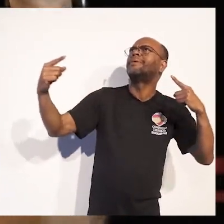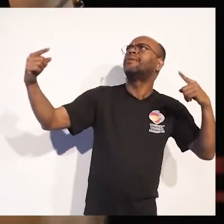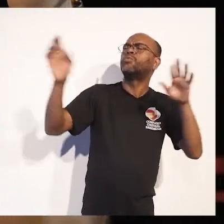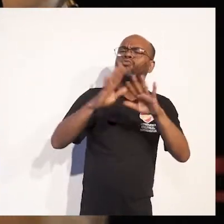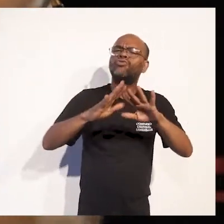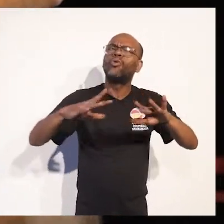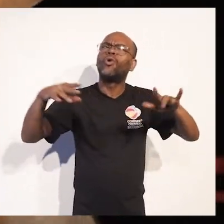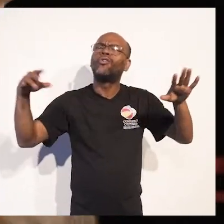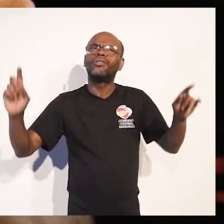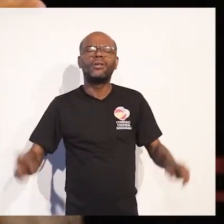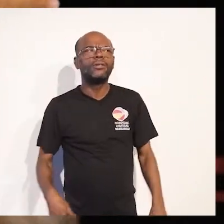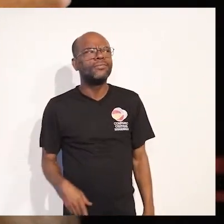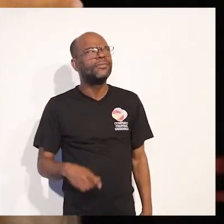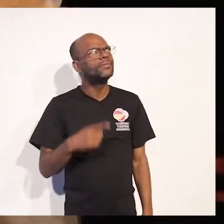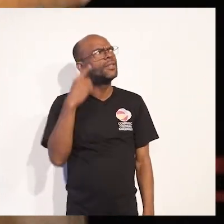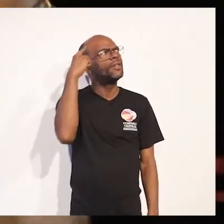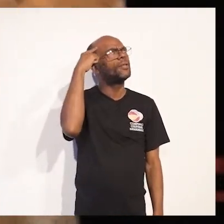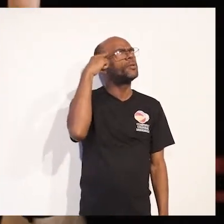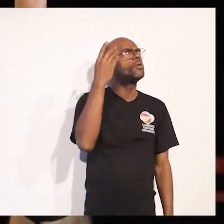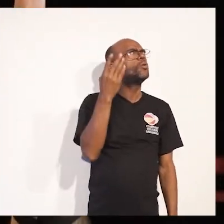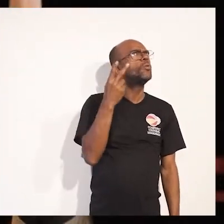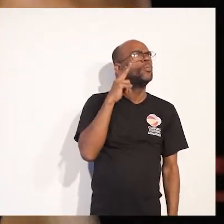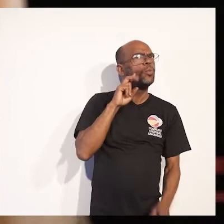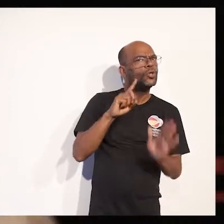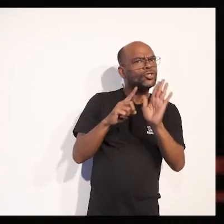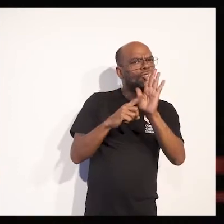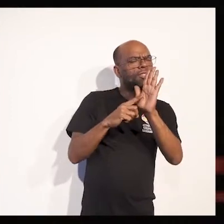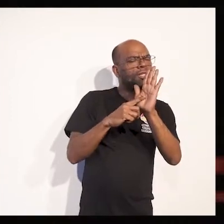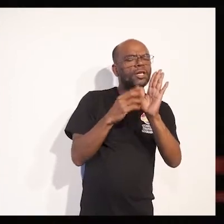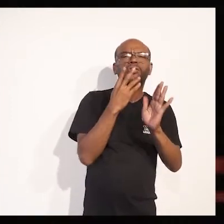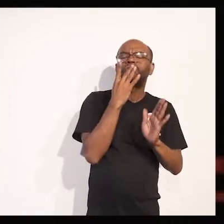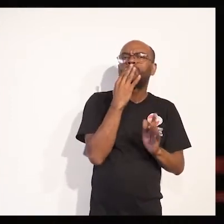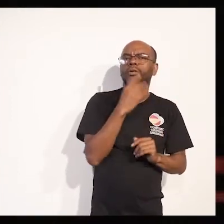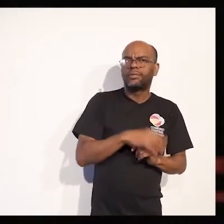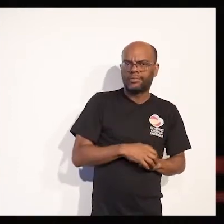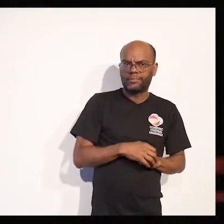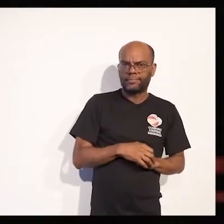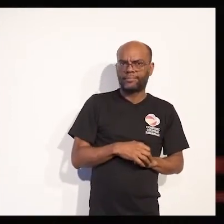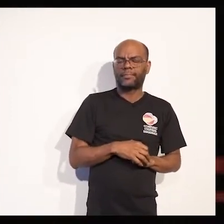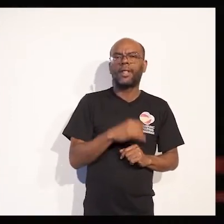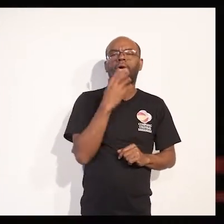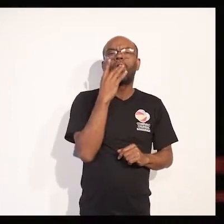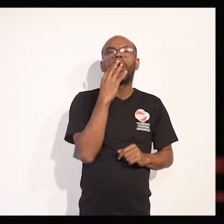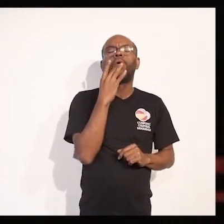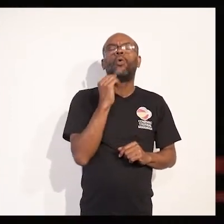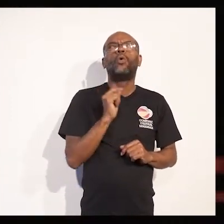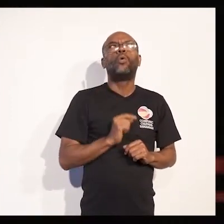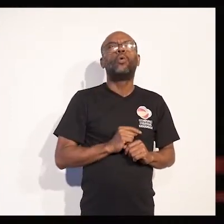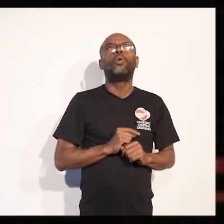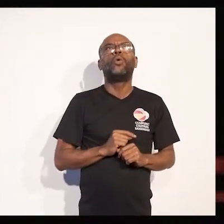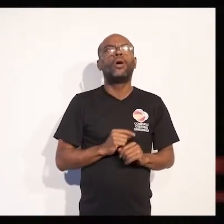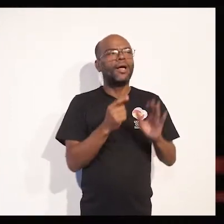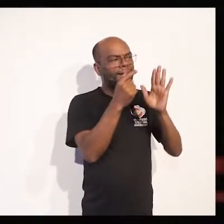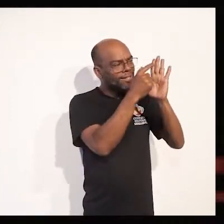espectro da luz. Não tem lá todas as cores que eu mostrei para vocês? Cada cor dela, daquela tabelazinha,